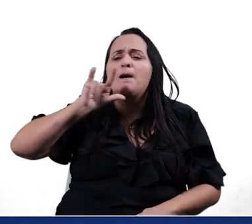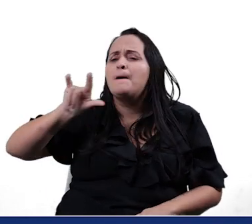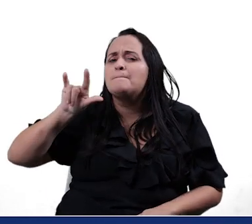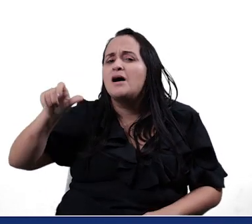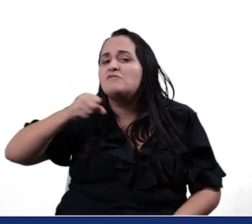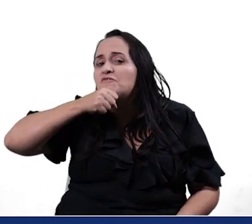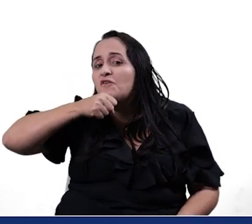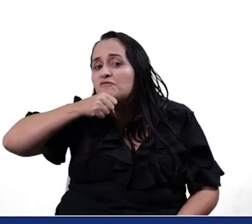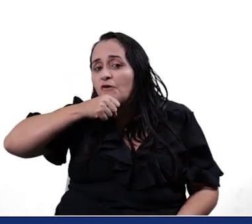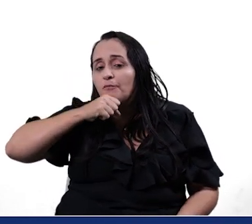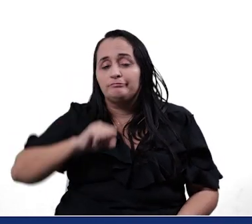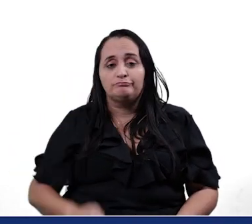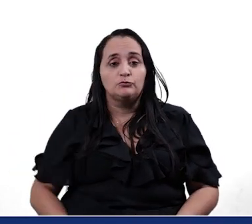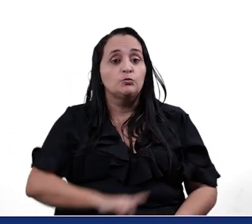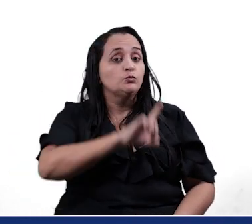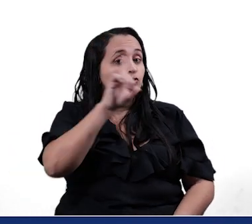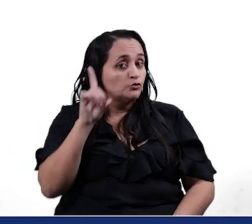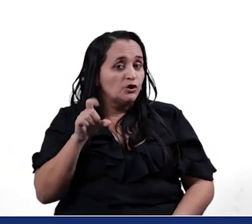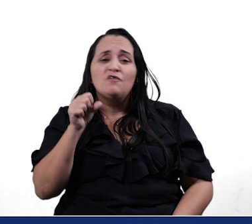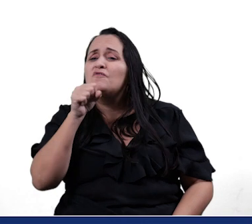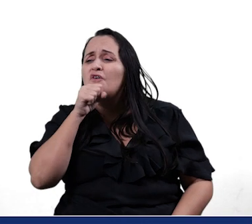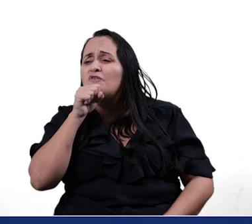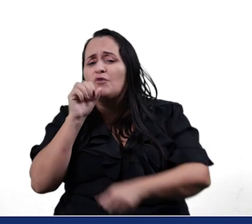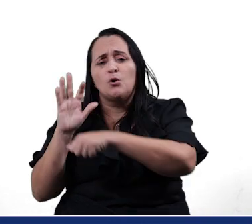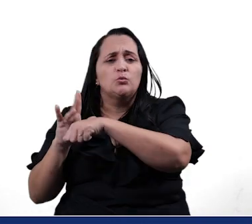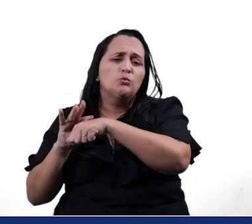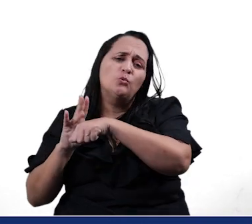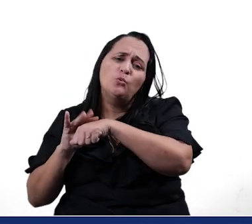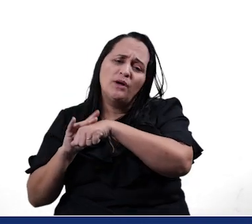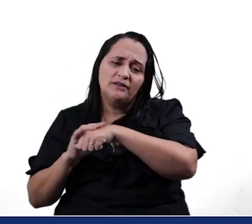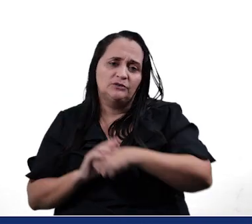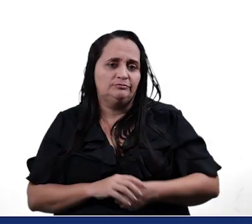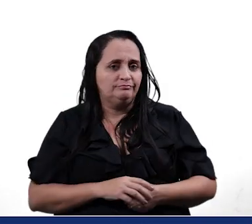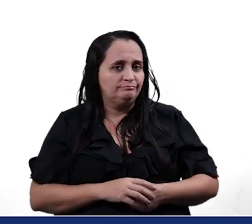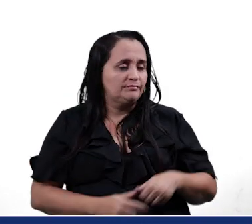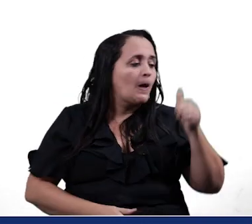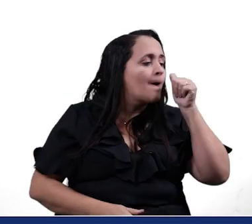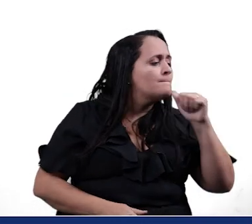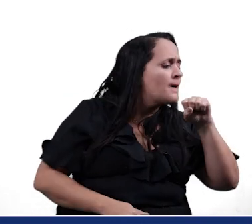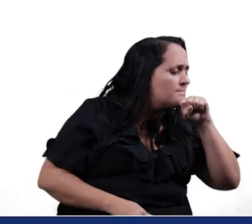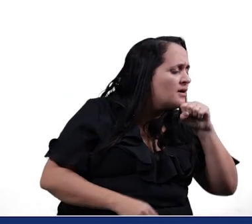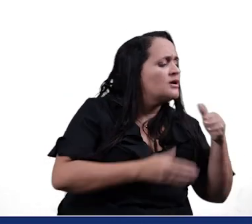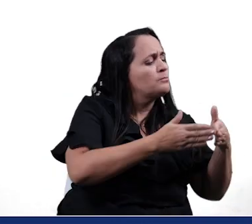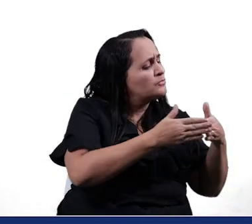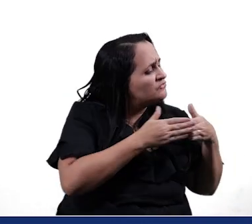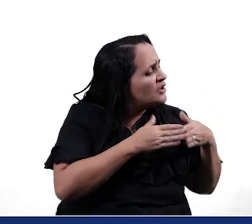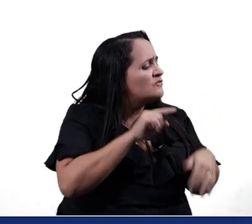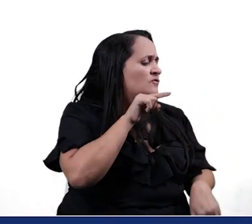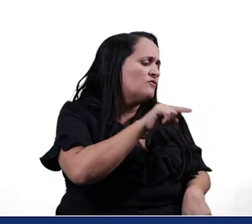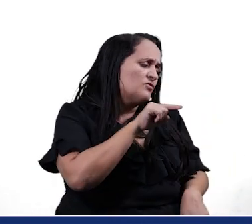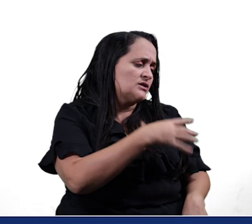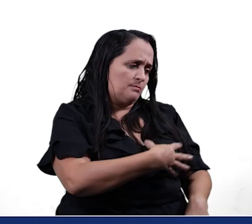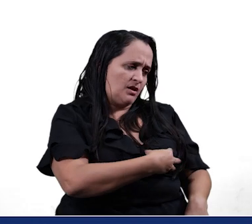avó adoeceu e a mamãe de Chapeuzinho pede para ela levar uma cestinha com alimentos para a vovó comer.